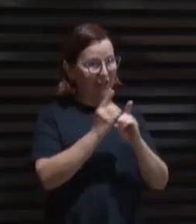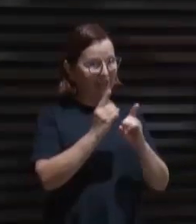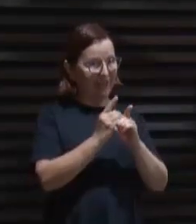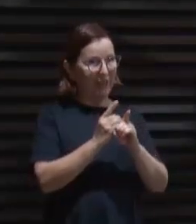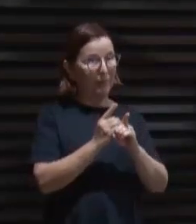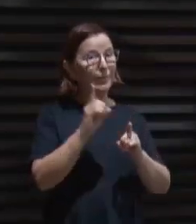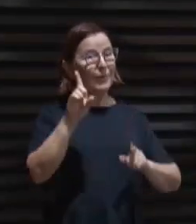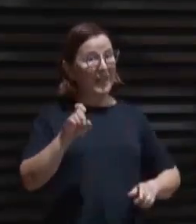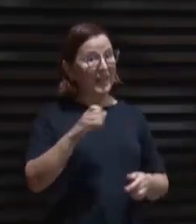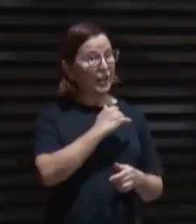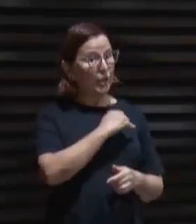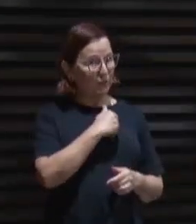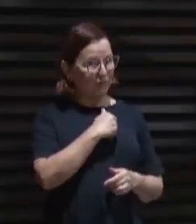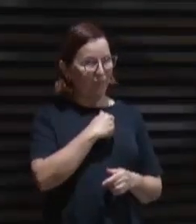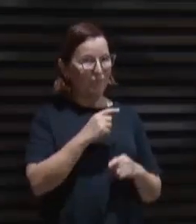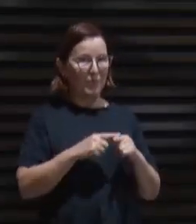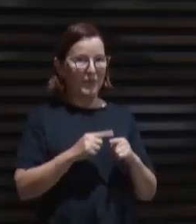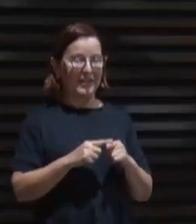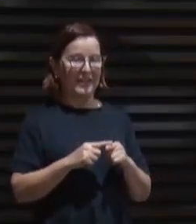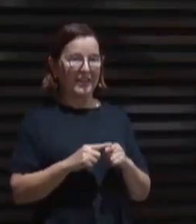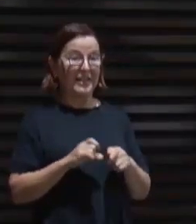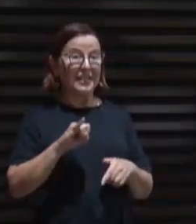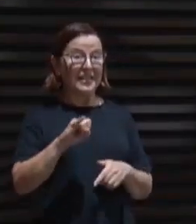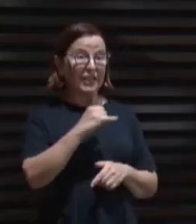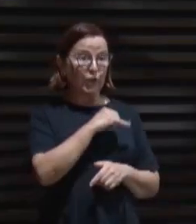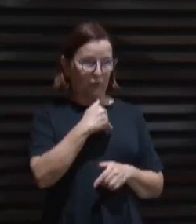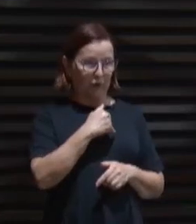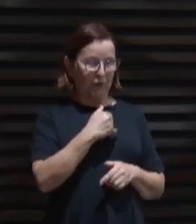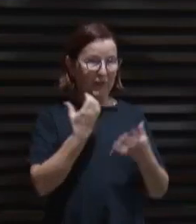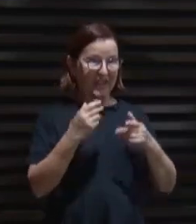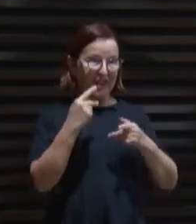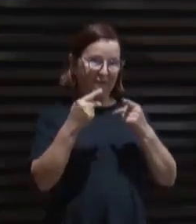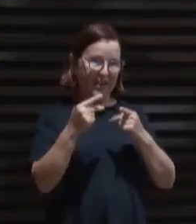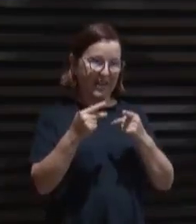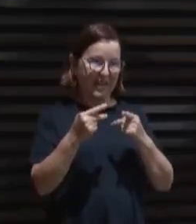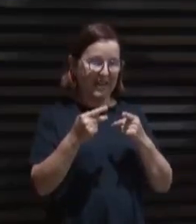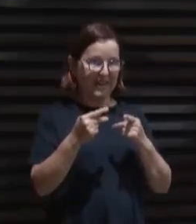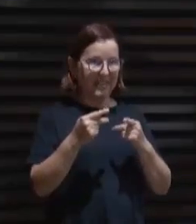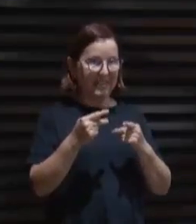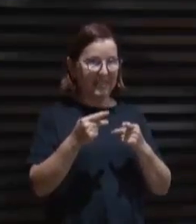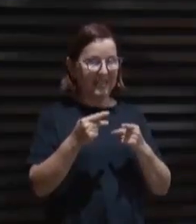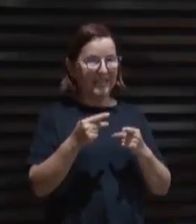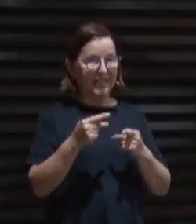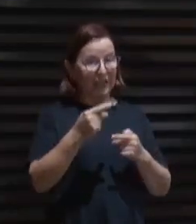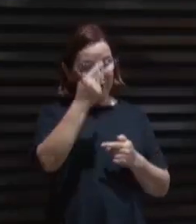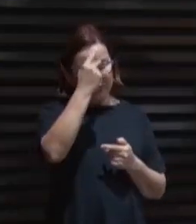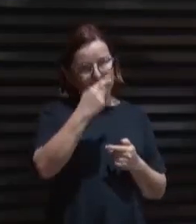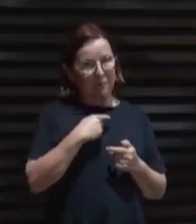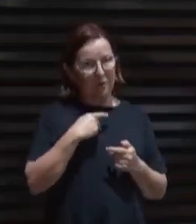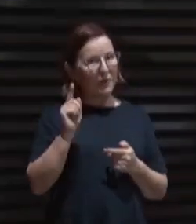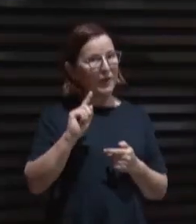assim. Ele, quando fala dele, ele não usa o nome João, ele diz